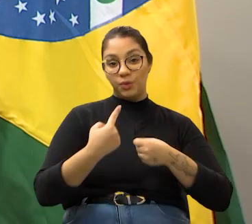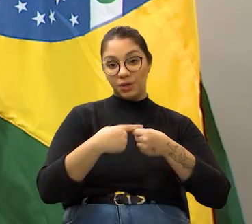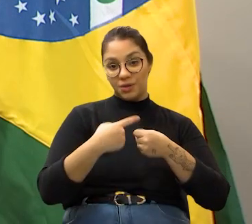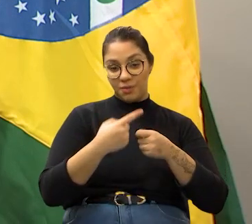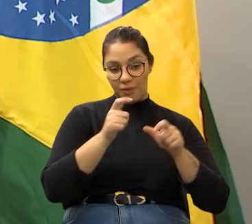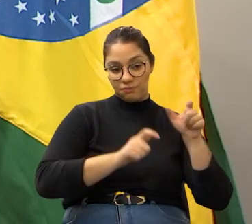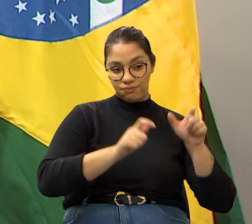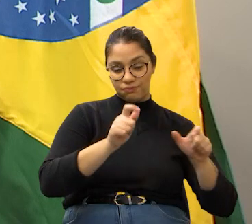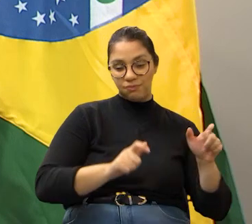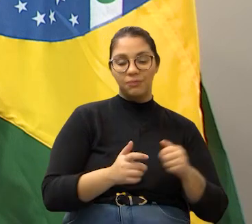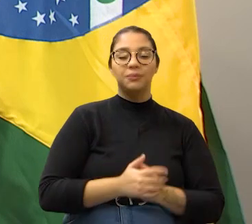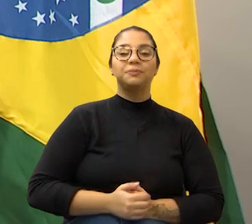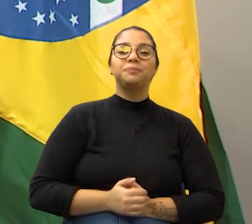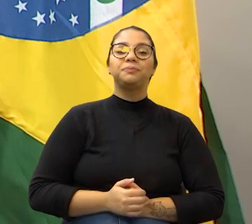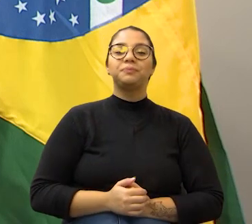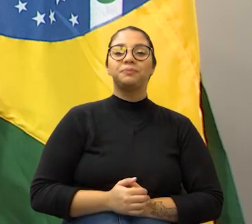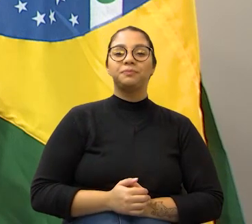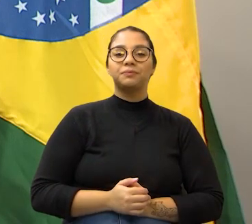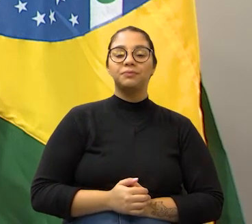Público Municipal,